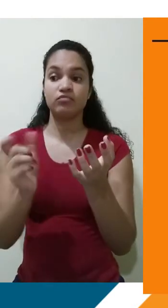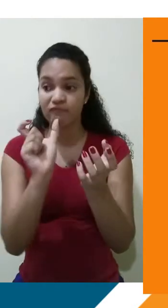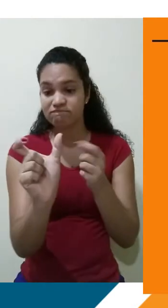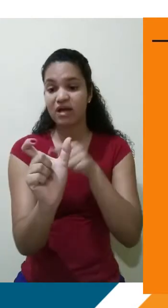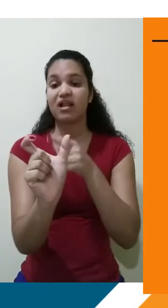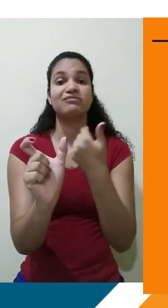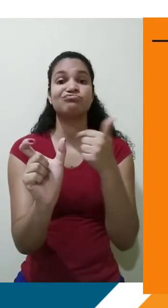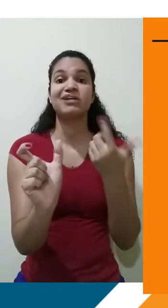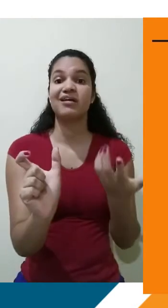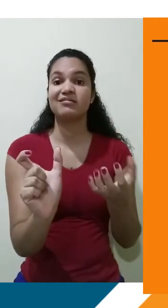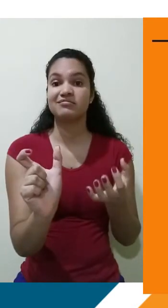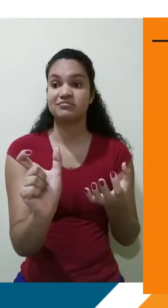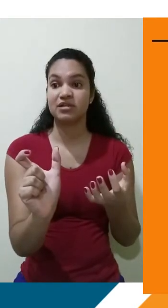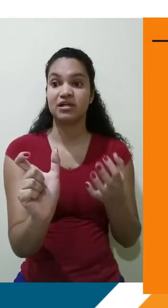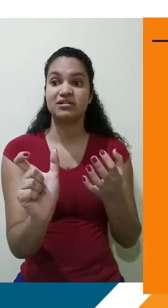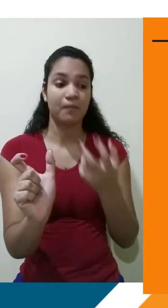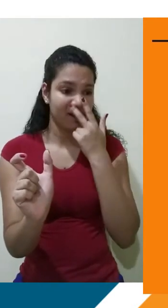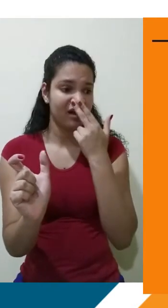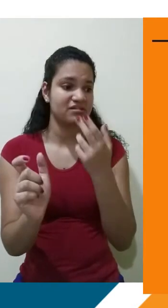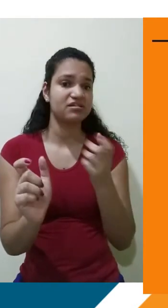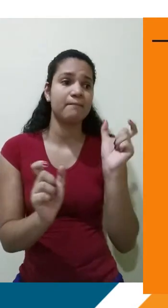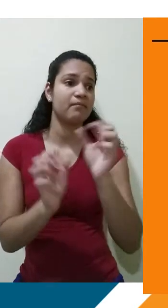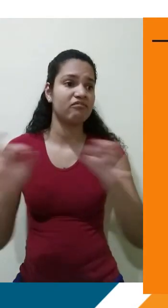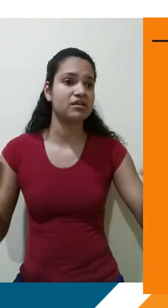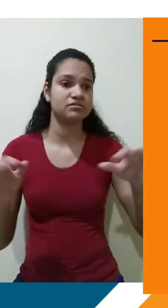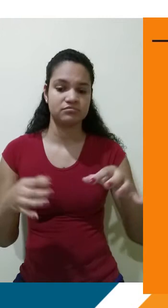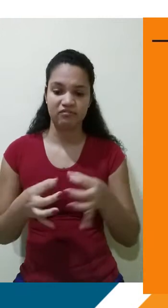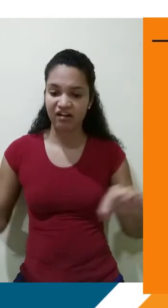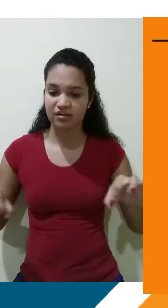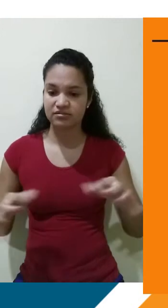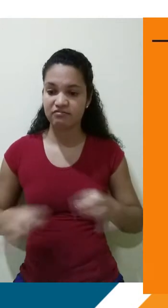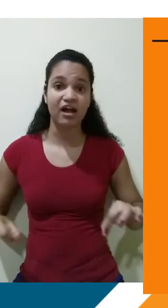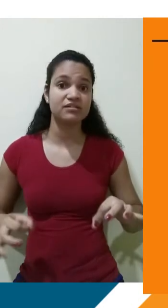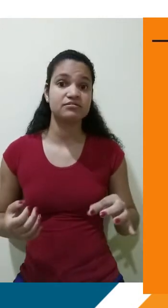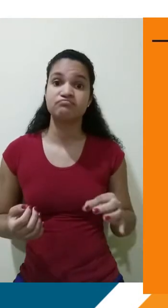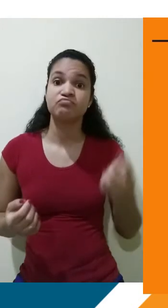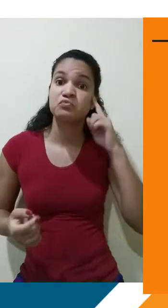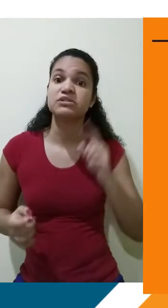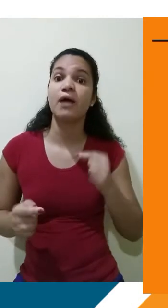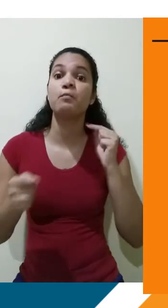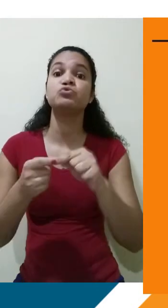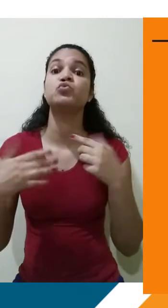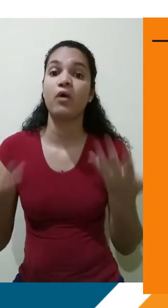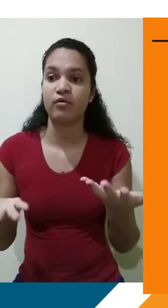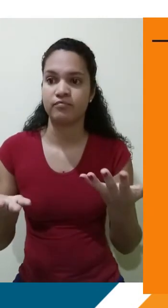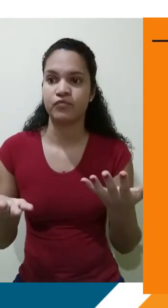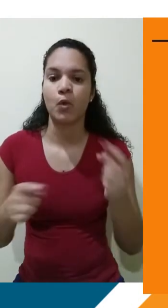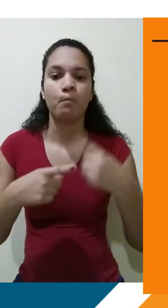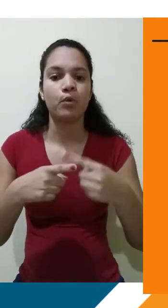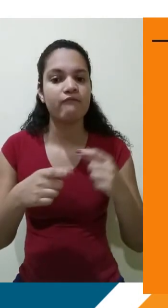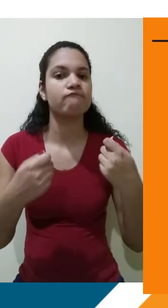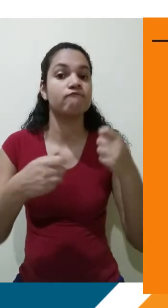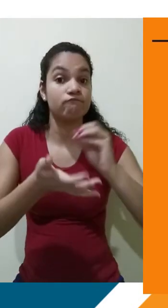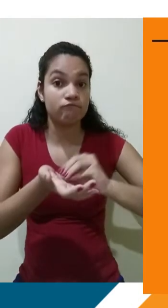querendo levar esse raciocínio. E é por isso, por conta da falta de coesão interparágrafo, da falta de conectivos interparágrafo,